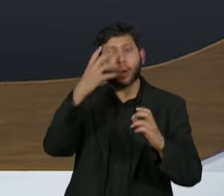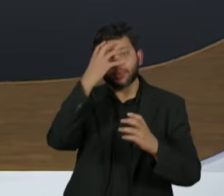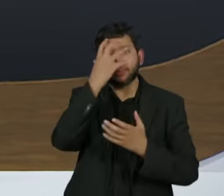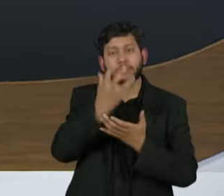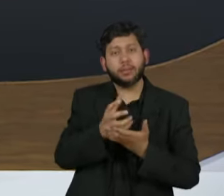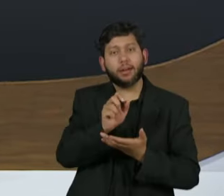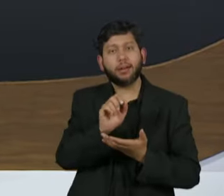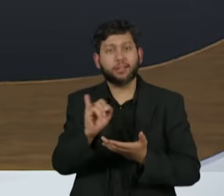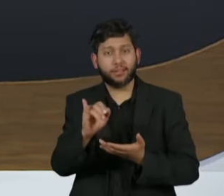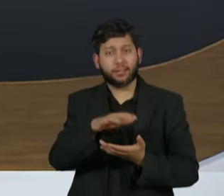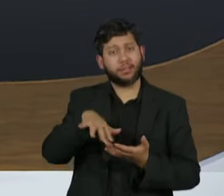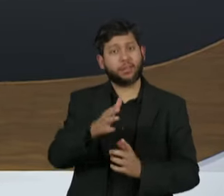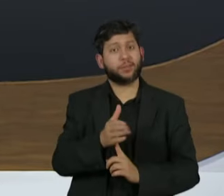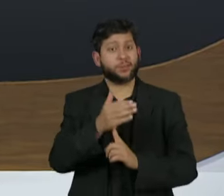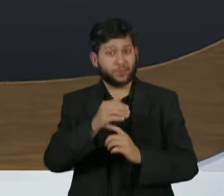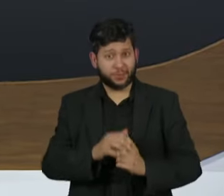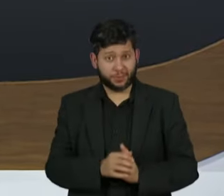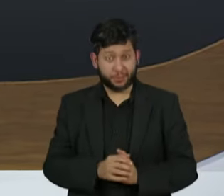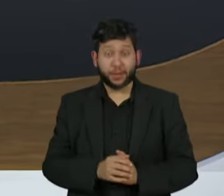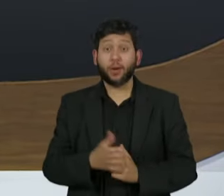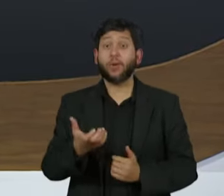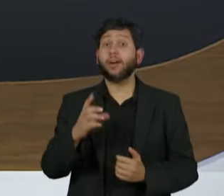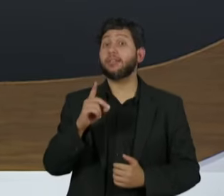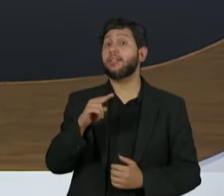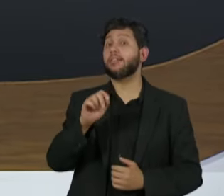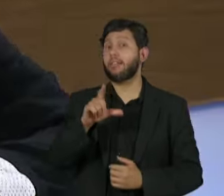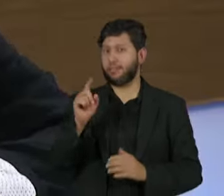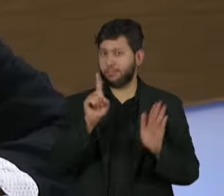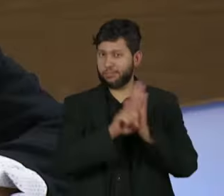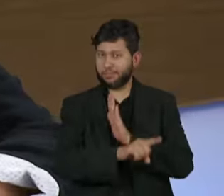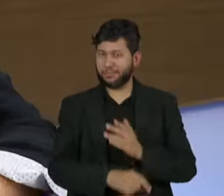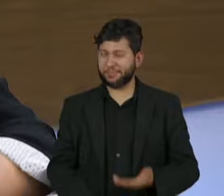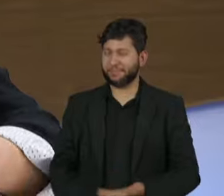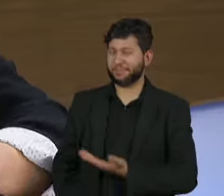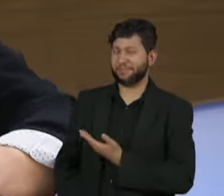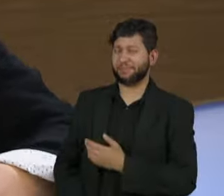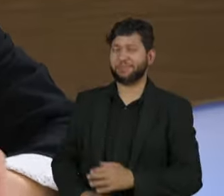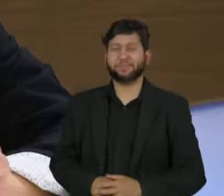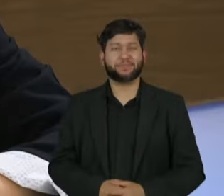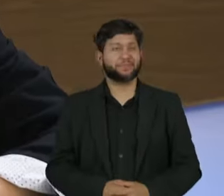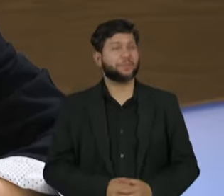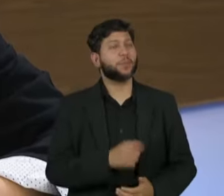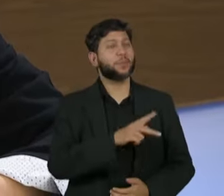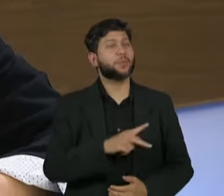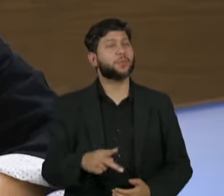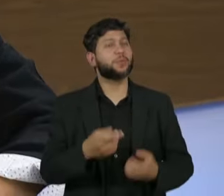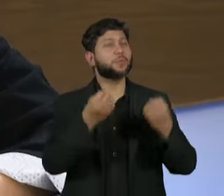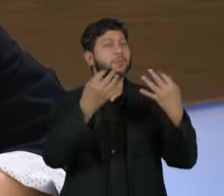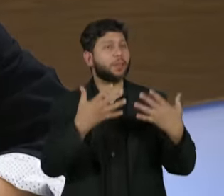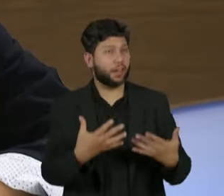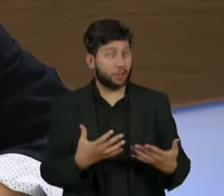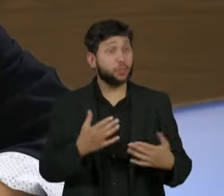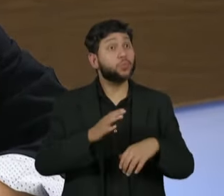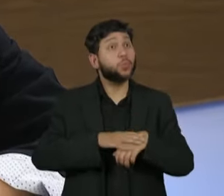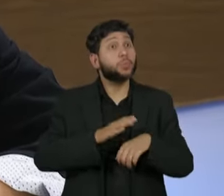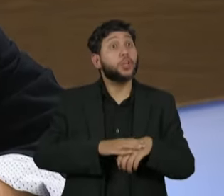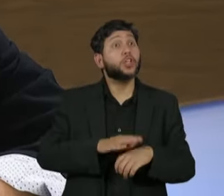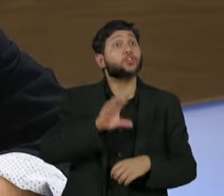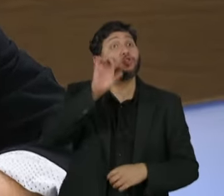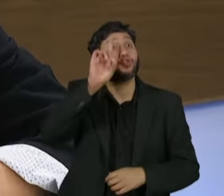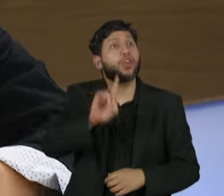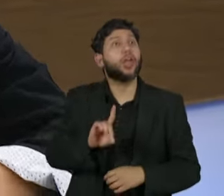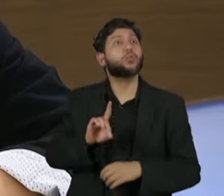mais do universo digital Quem pergunta para ele agora é a Daniela Abraão Professor vamos falar um pouquinho sobre direito autoral